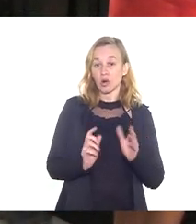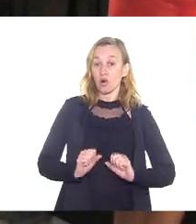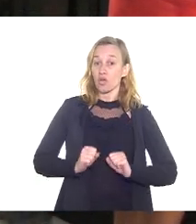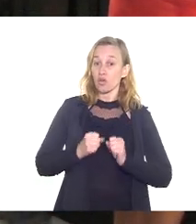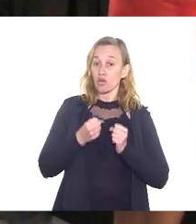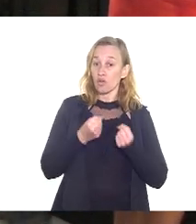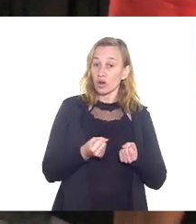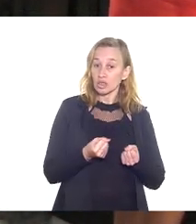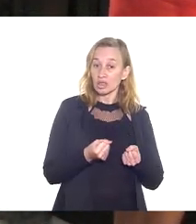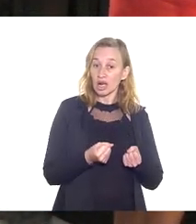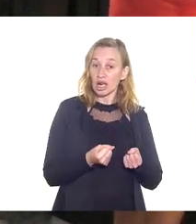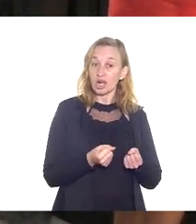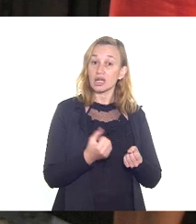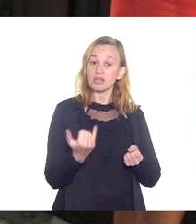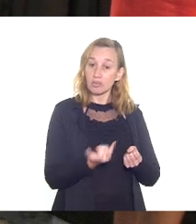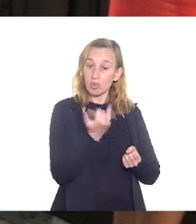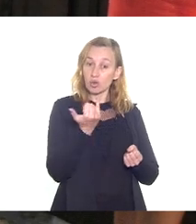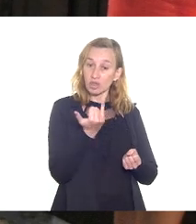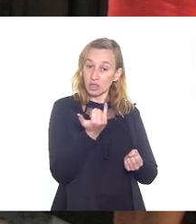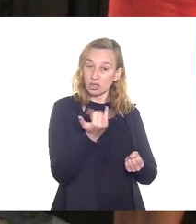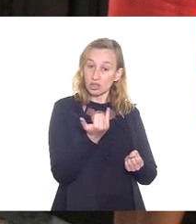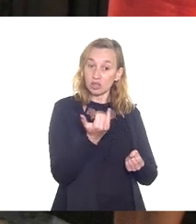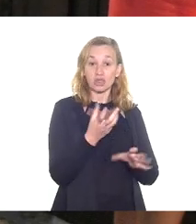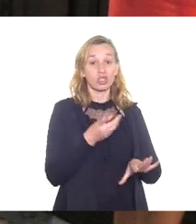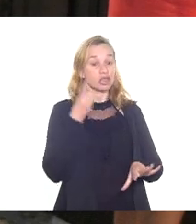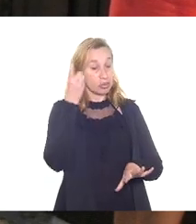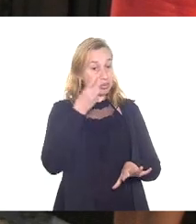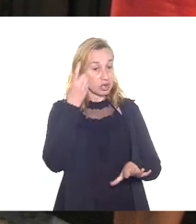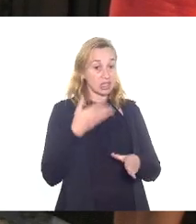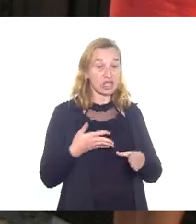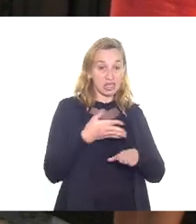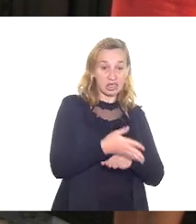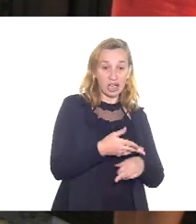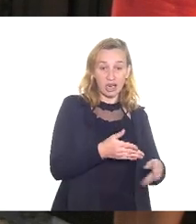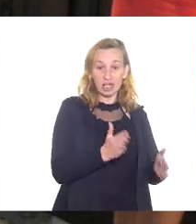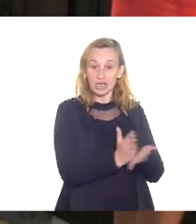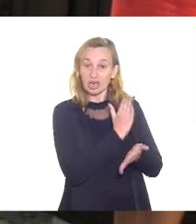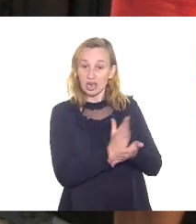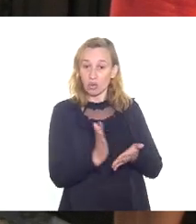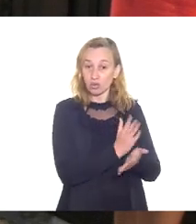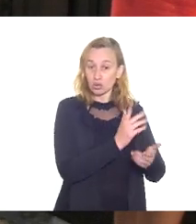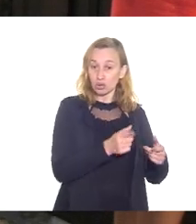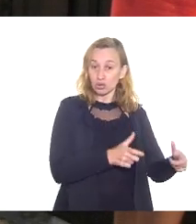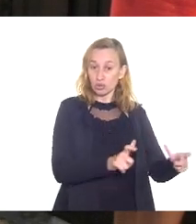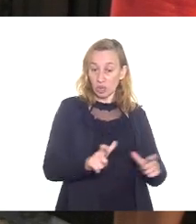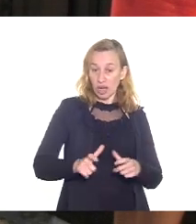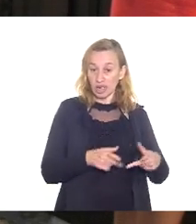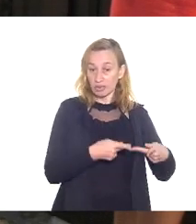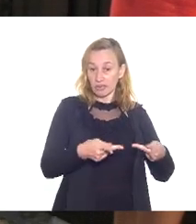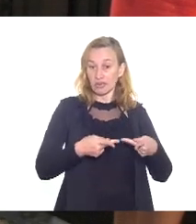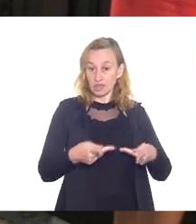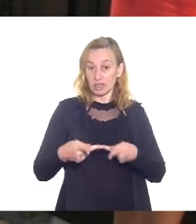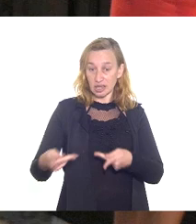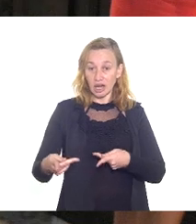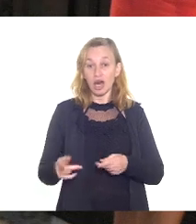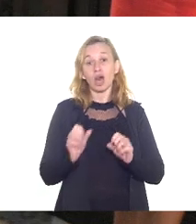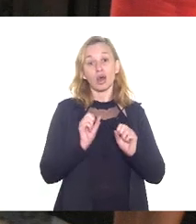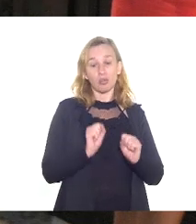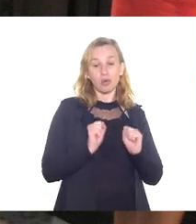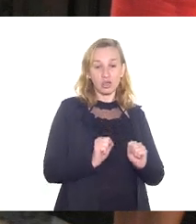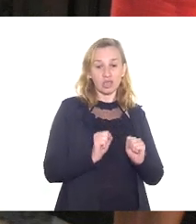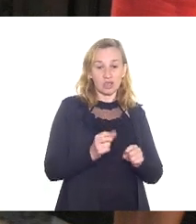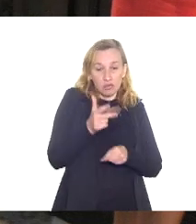fortalece uma prerrogativa importante do parlamentar de adentrar em determinados ambientes para fiscalizar, podendo, inclusive,